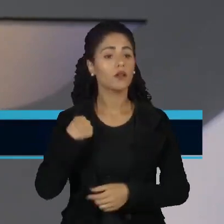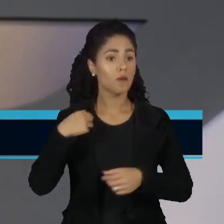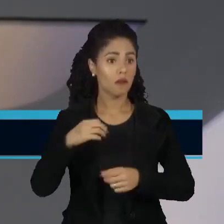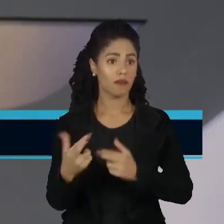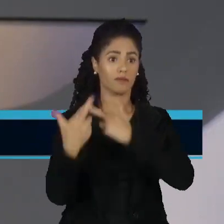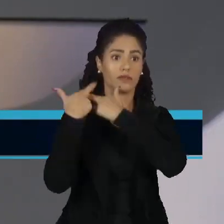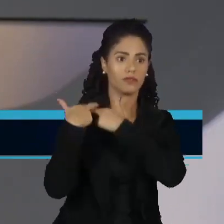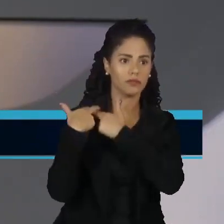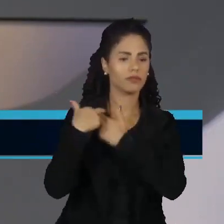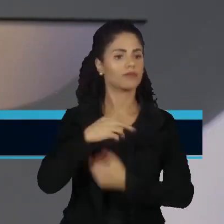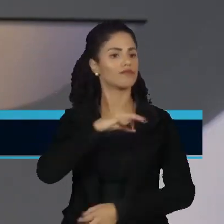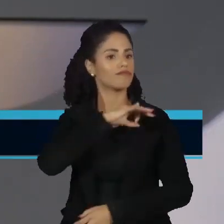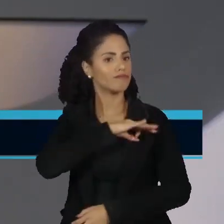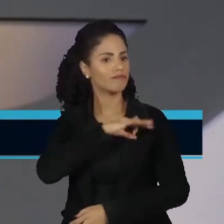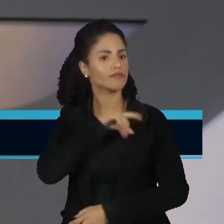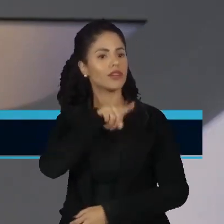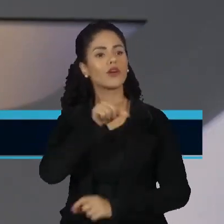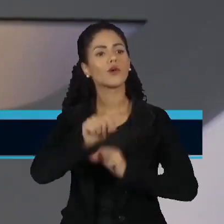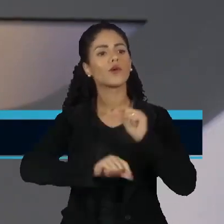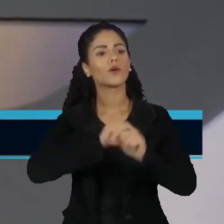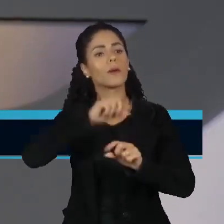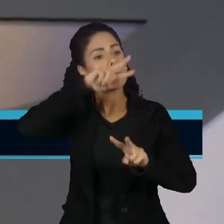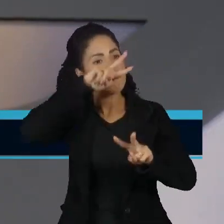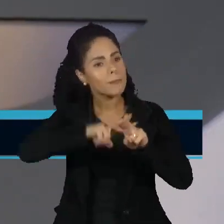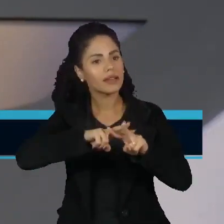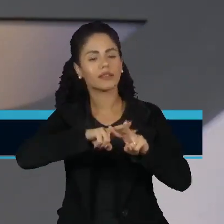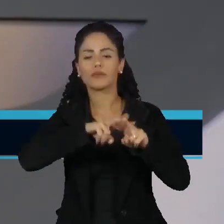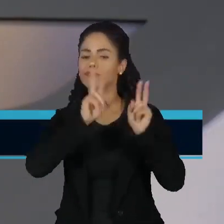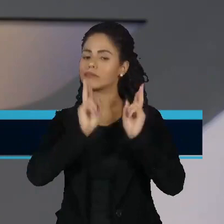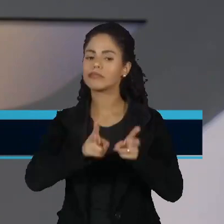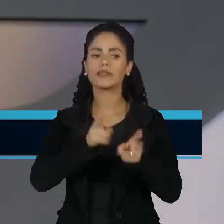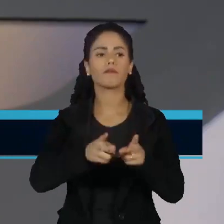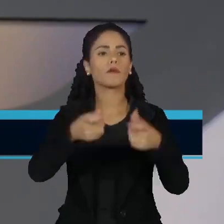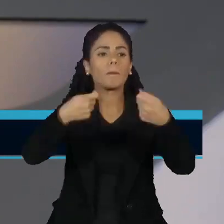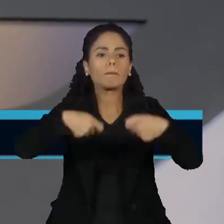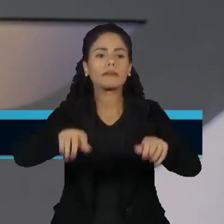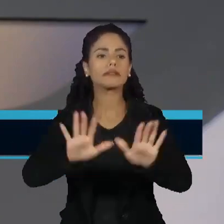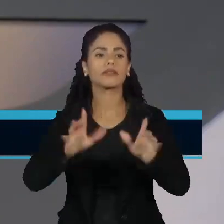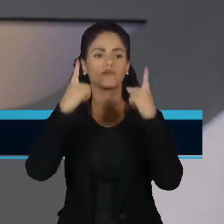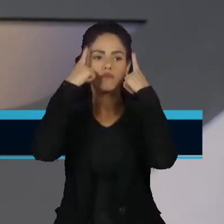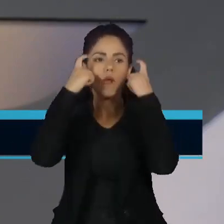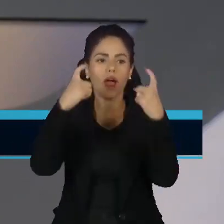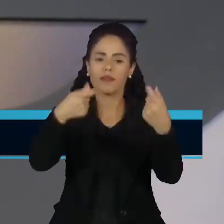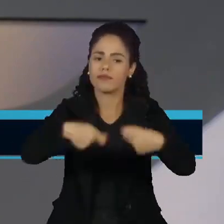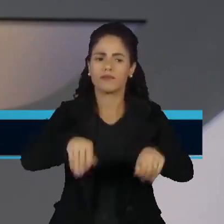polícia é, se possível, prender sem nenhum tipo de violência, sem